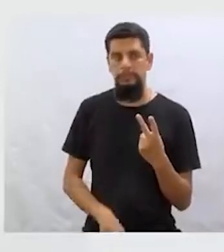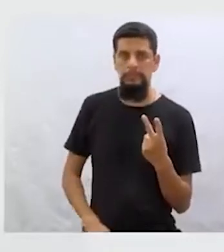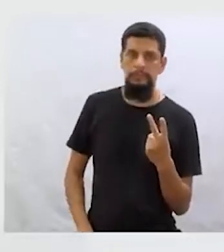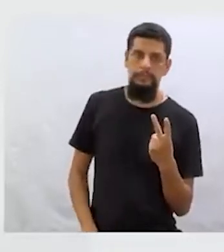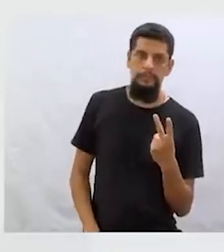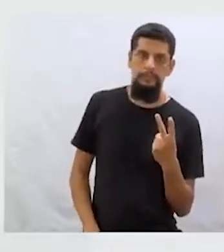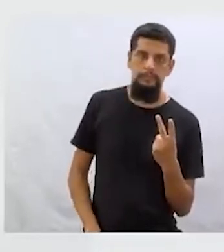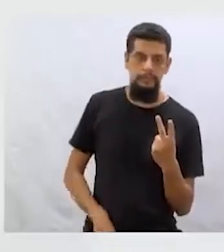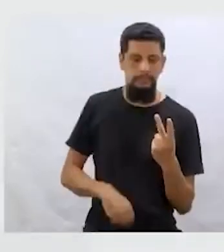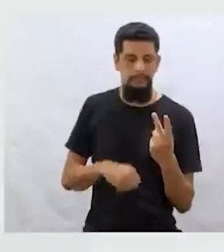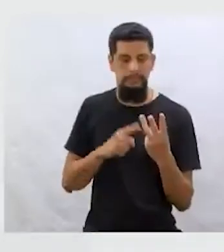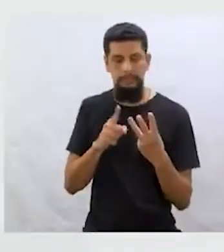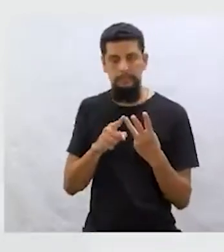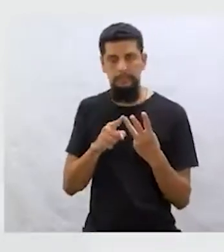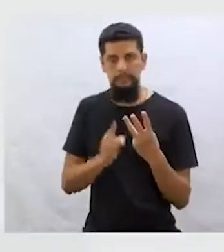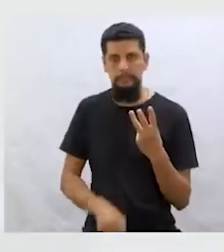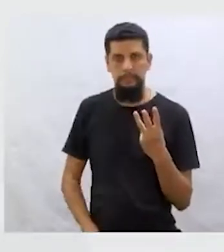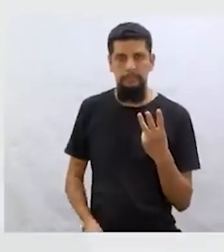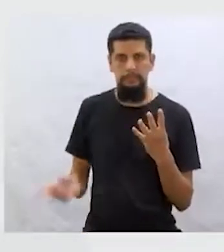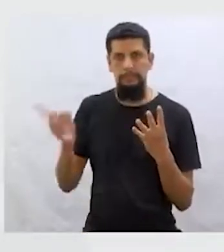dois dedos levantados,